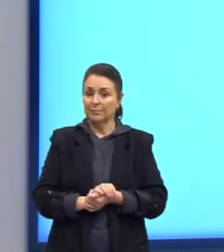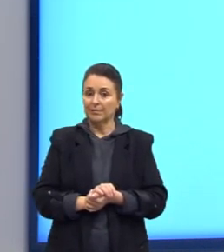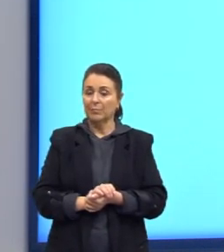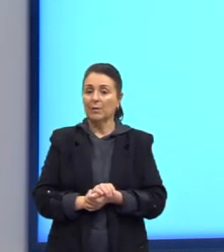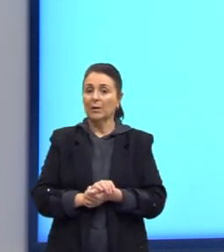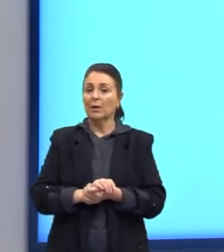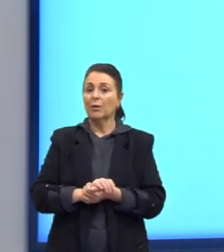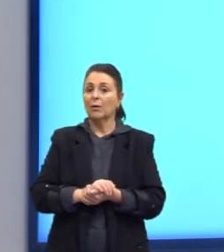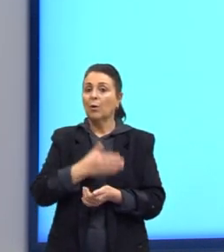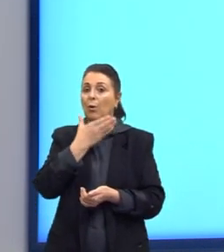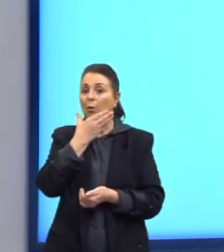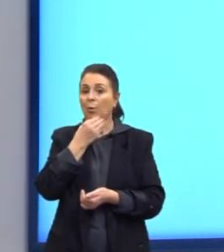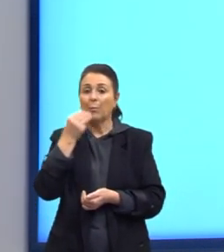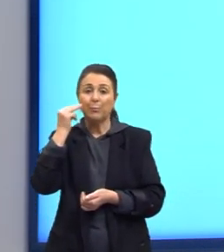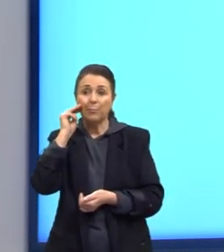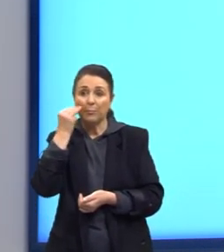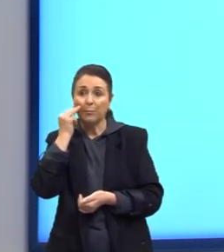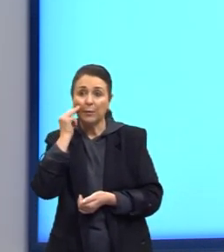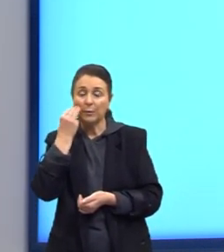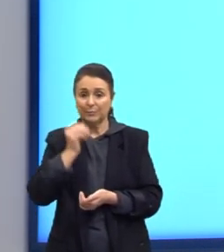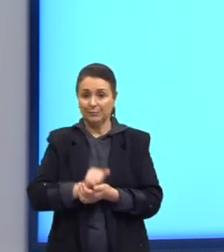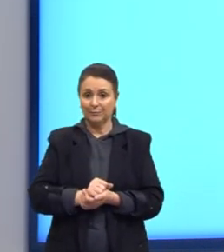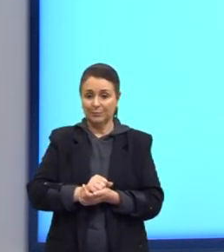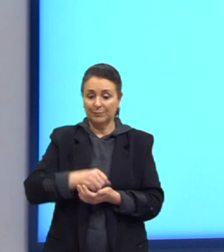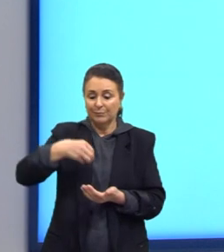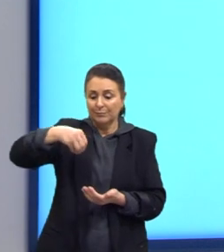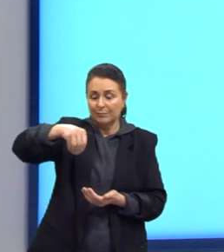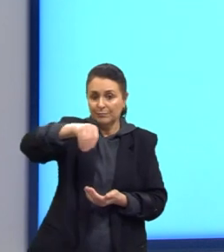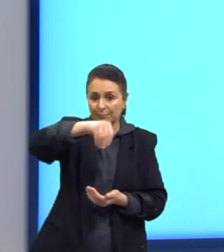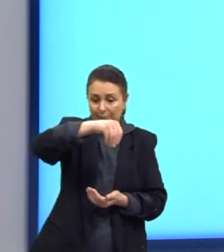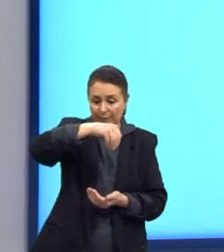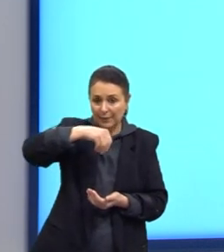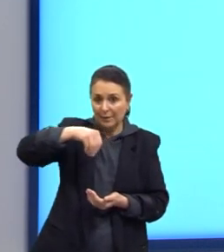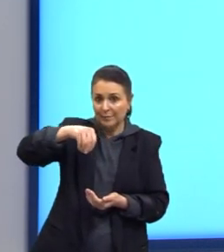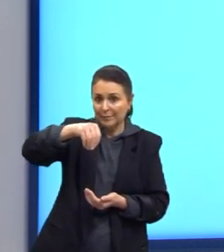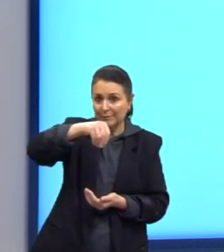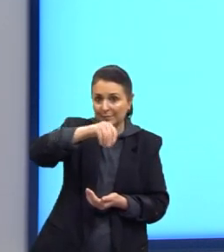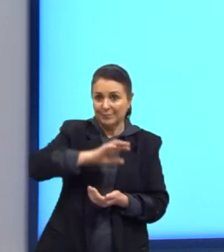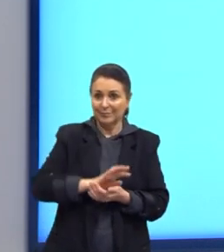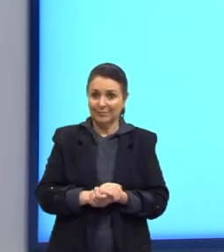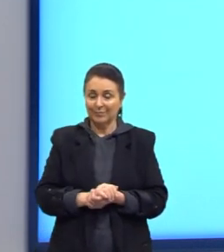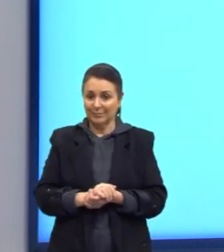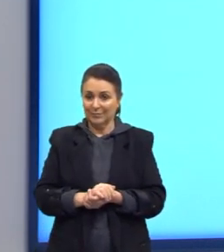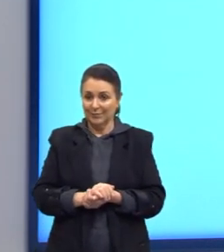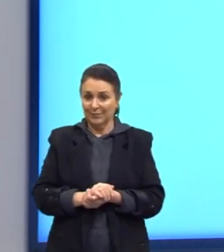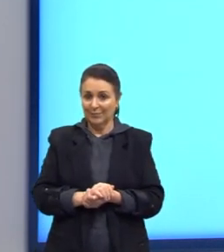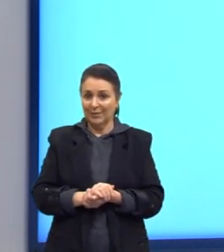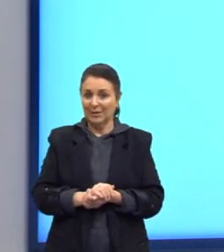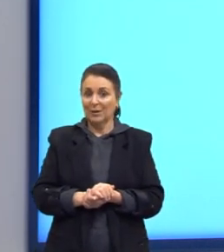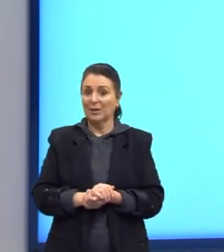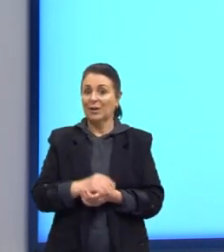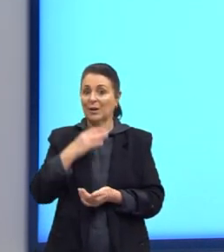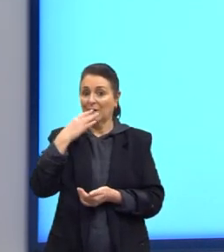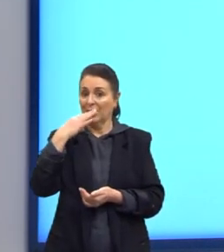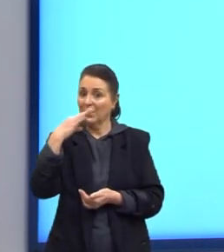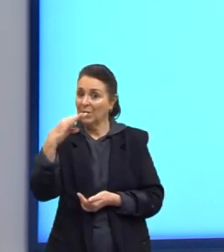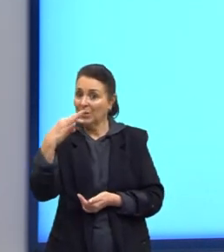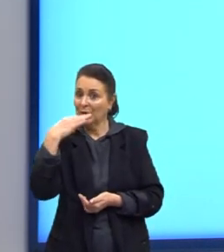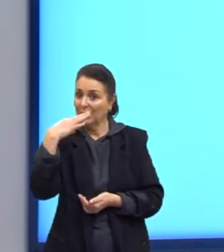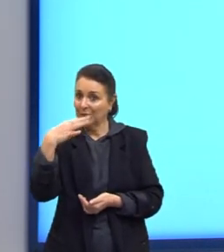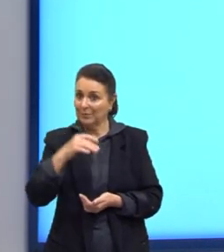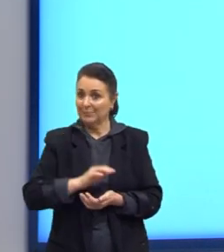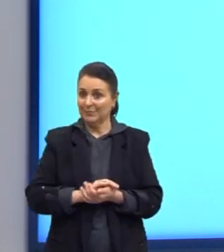ele ou Mel laçar o sal incolor a